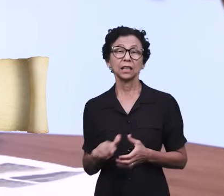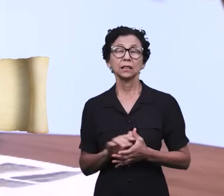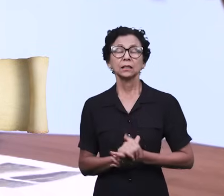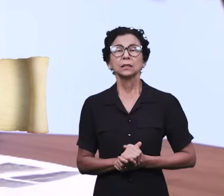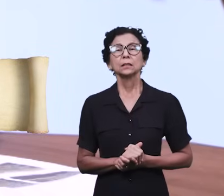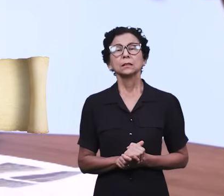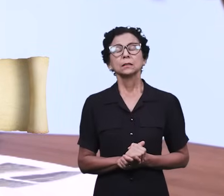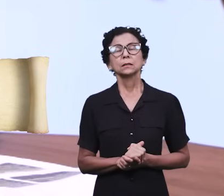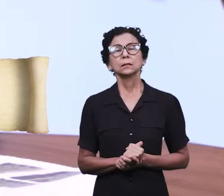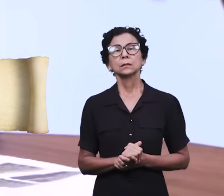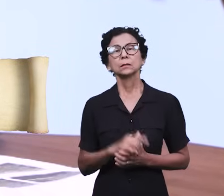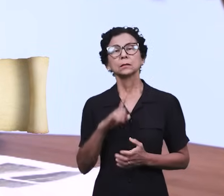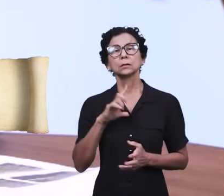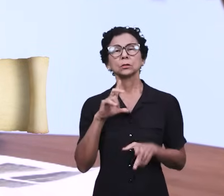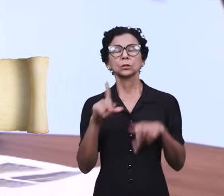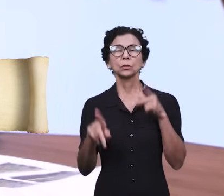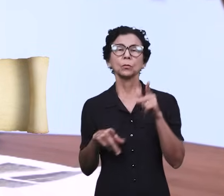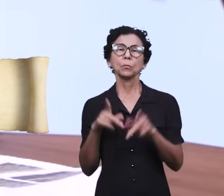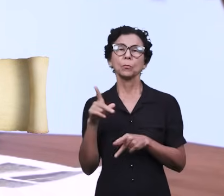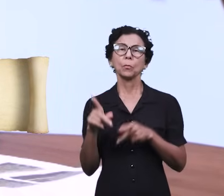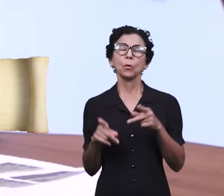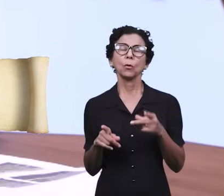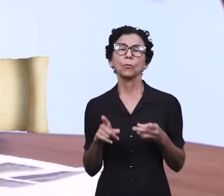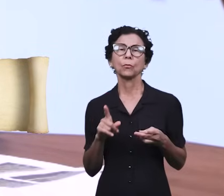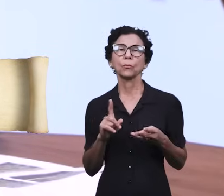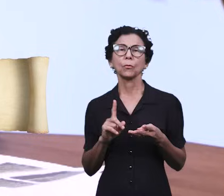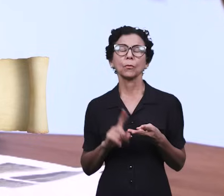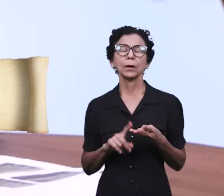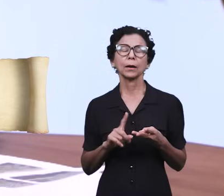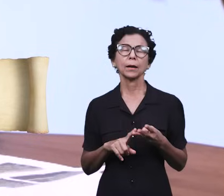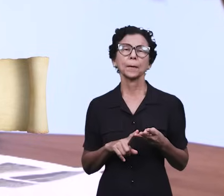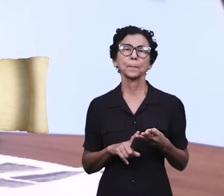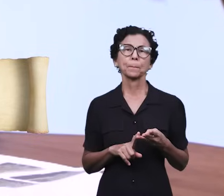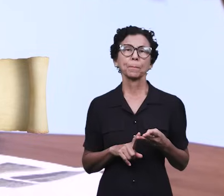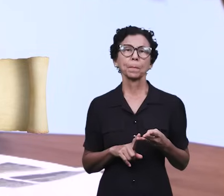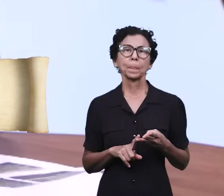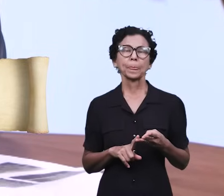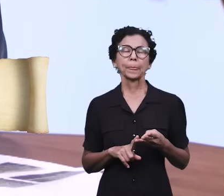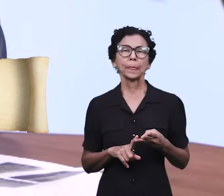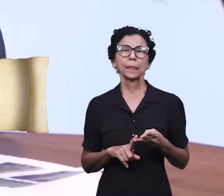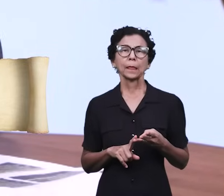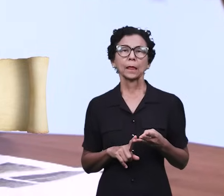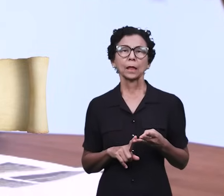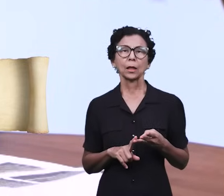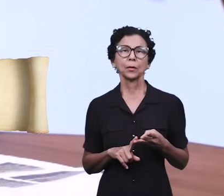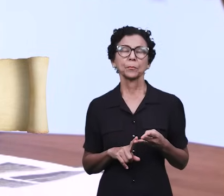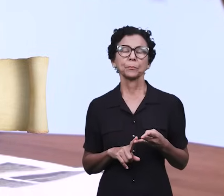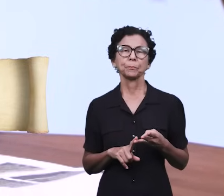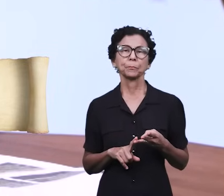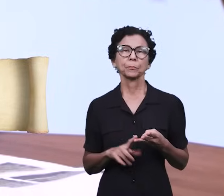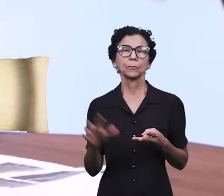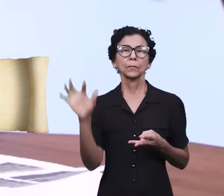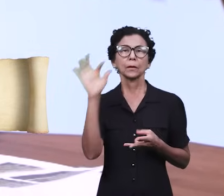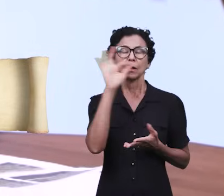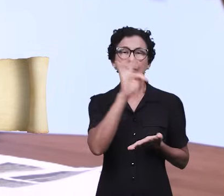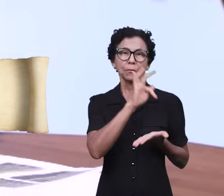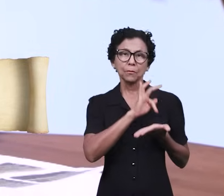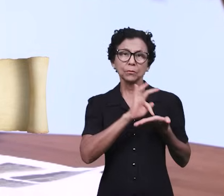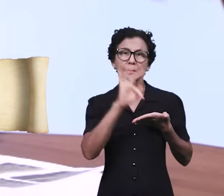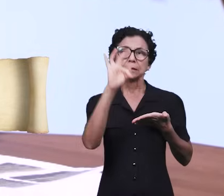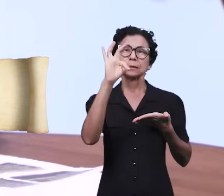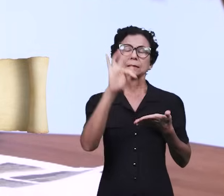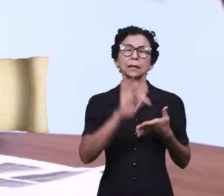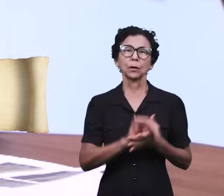filisteus. E dentre os filisteus havia um título para os reis, como no